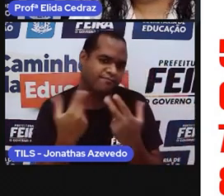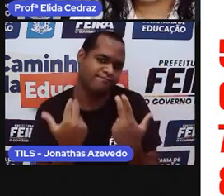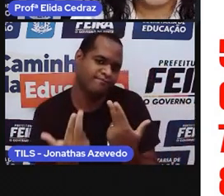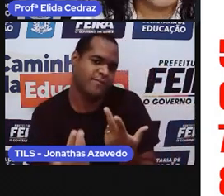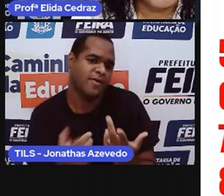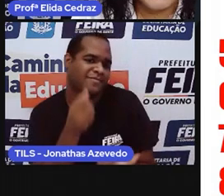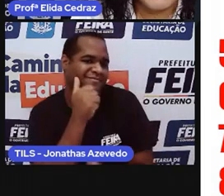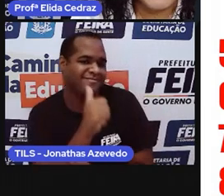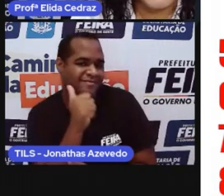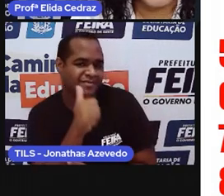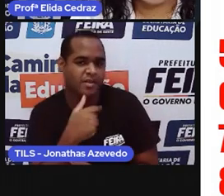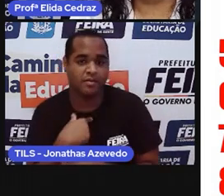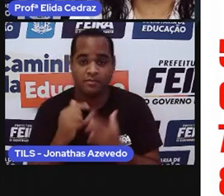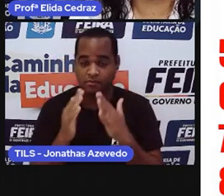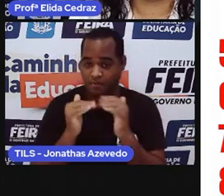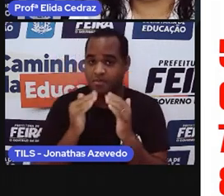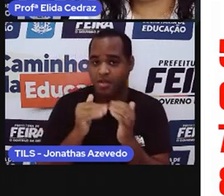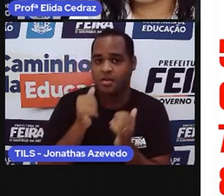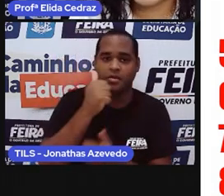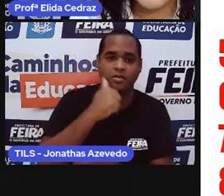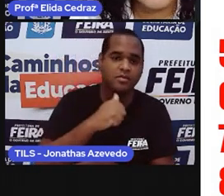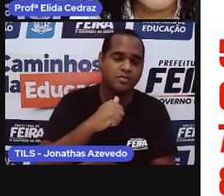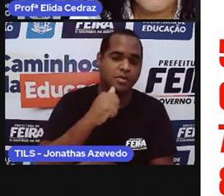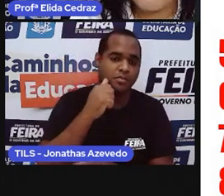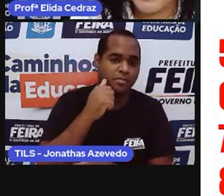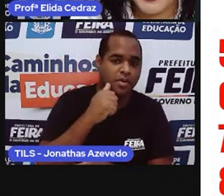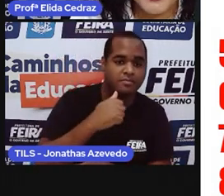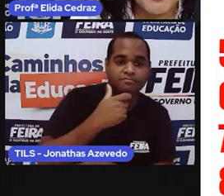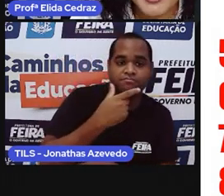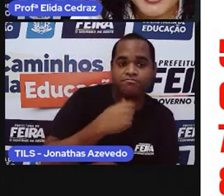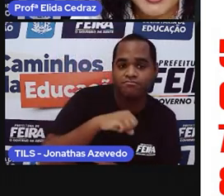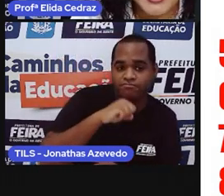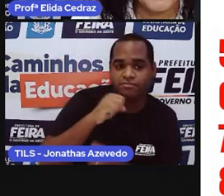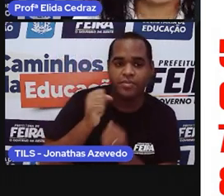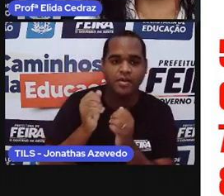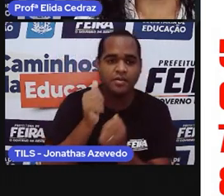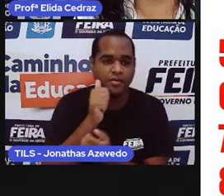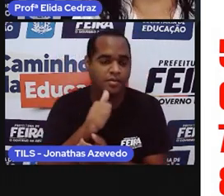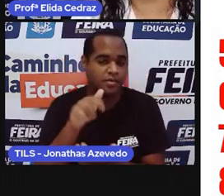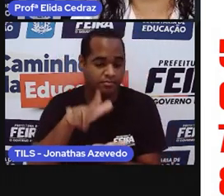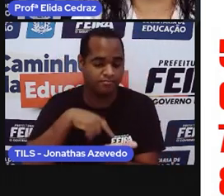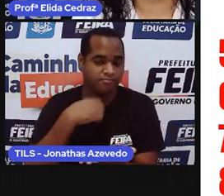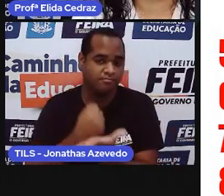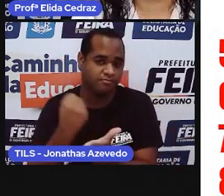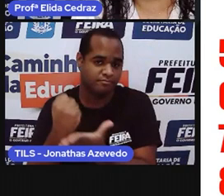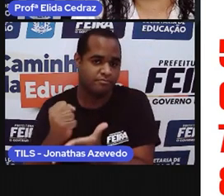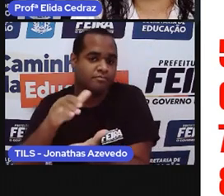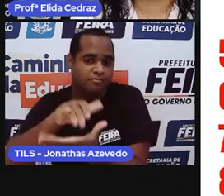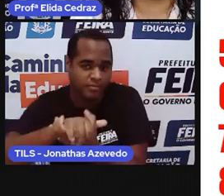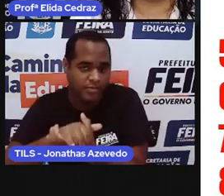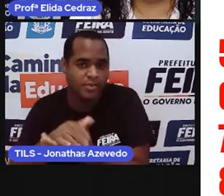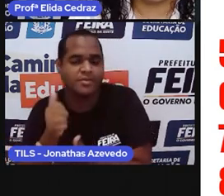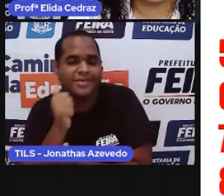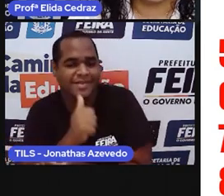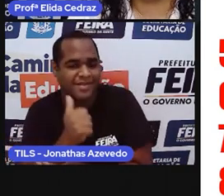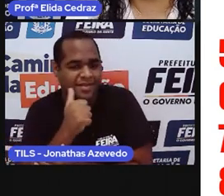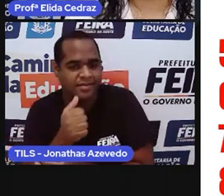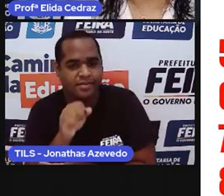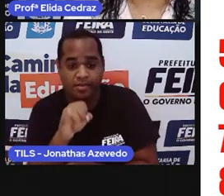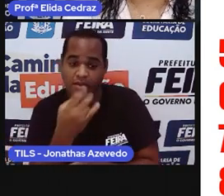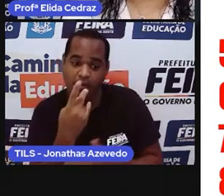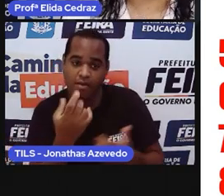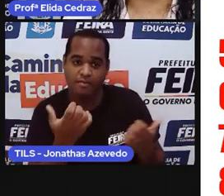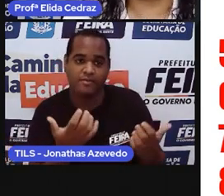de você, ó menina. Vou pedir ao seu pai, ó menina, para casar com você, ó